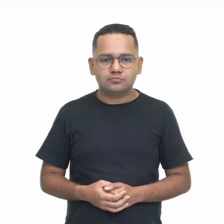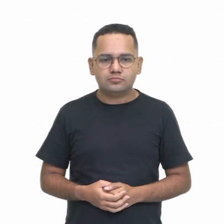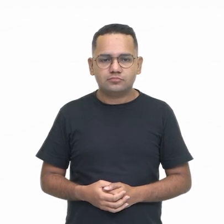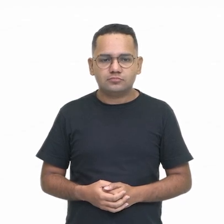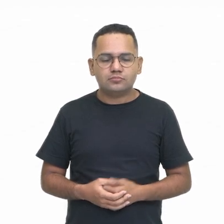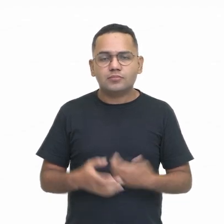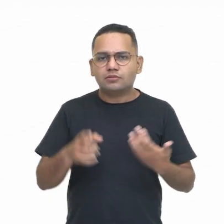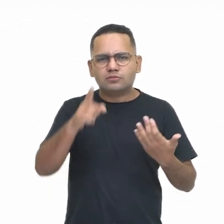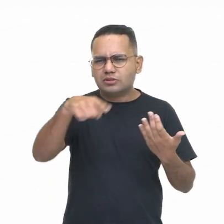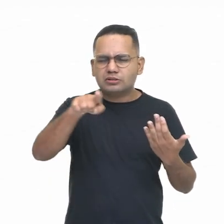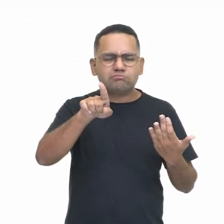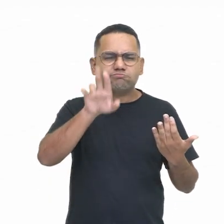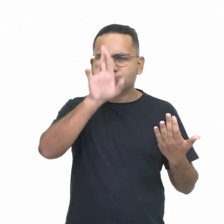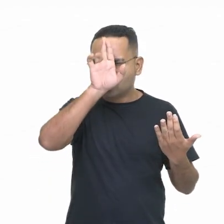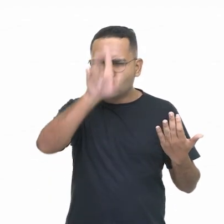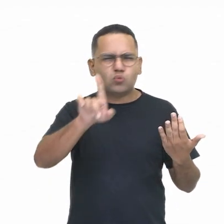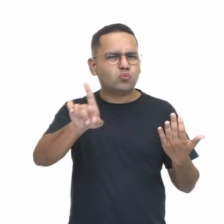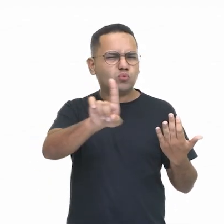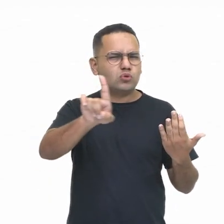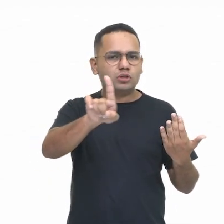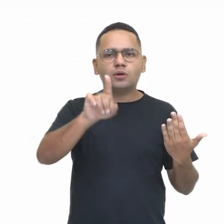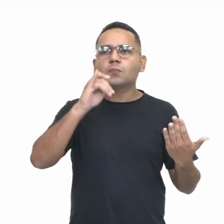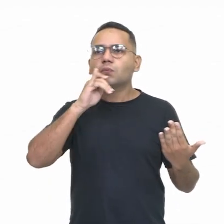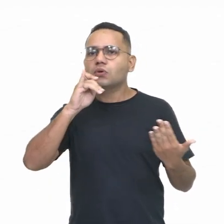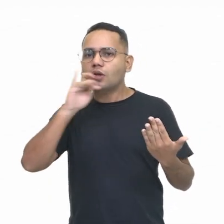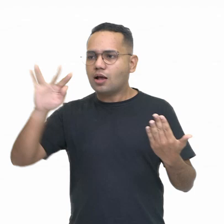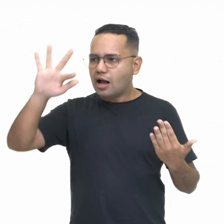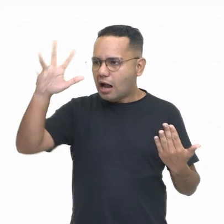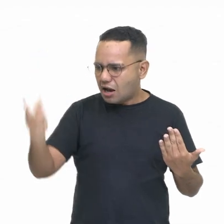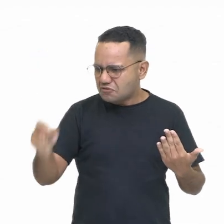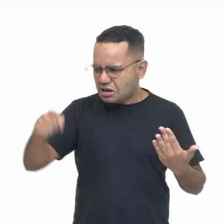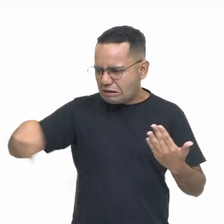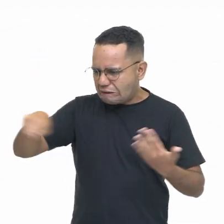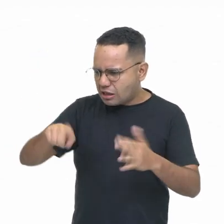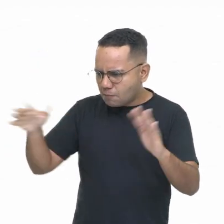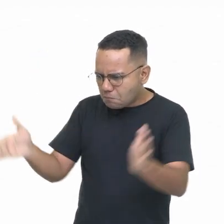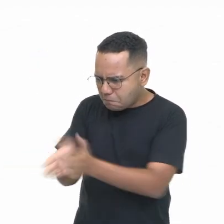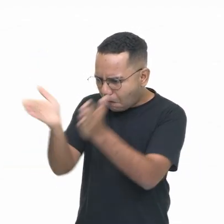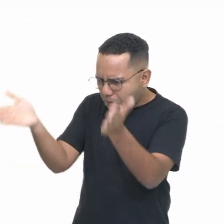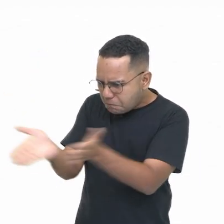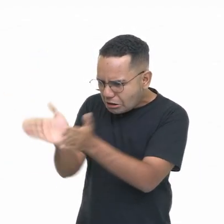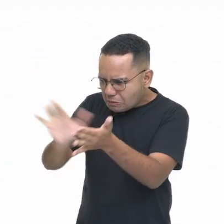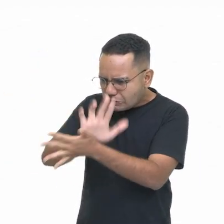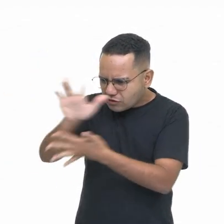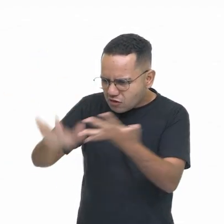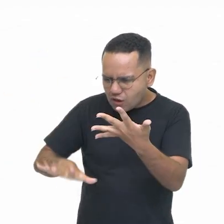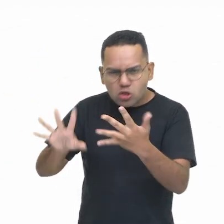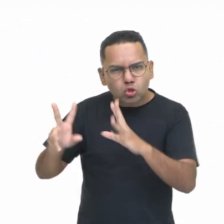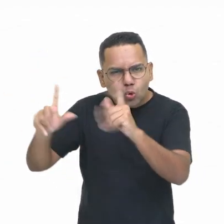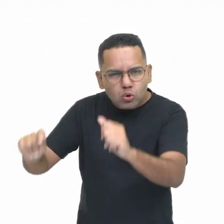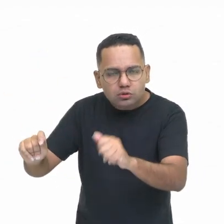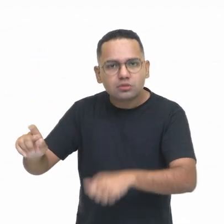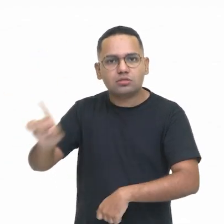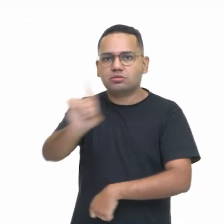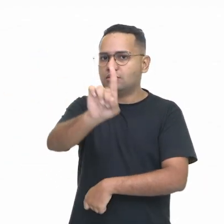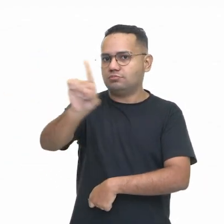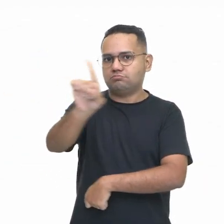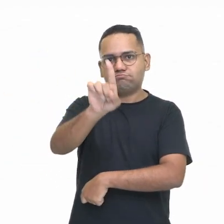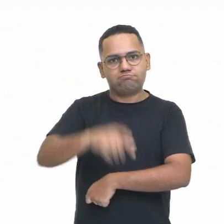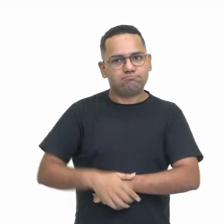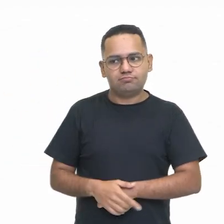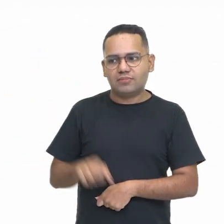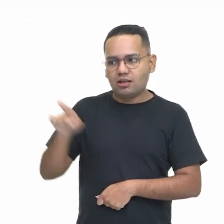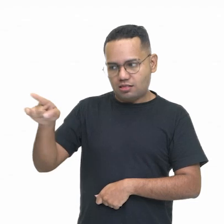a mazelas, tá? O continente africano, muito pelo contrário, é um continente